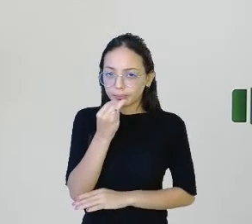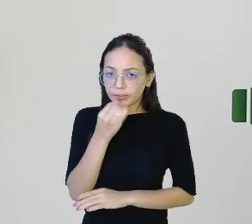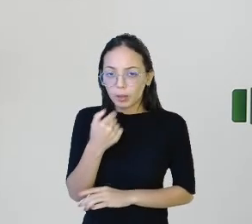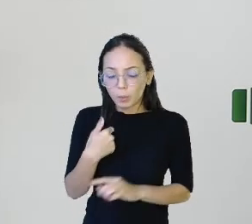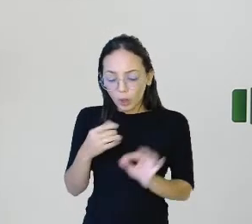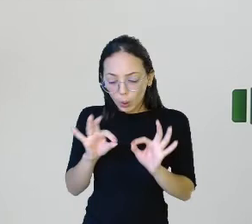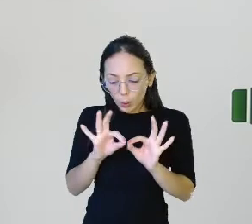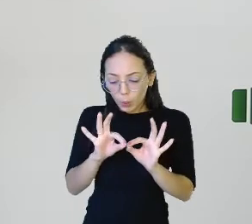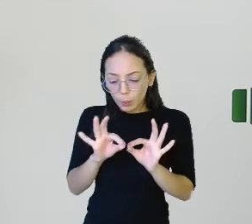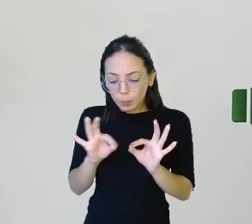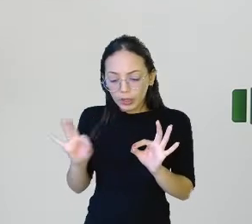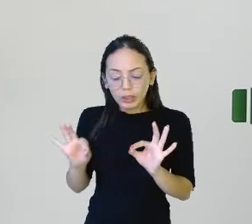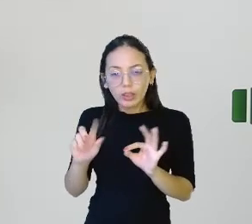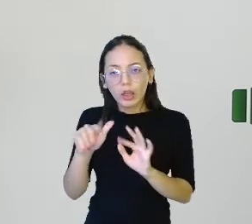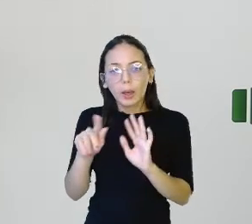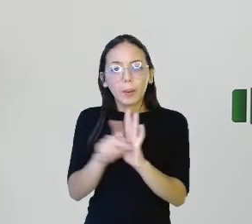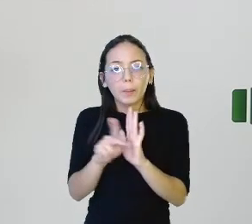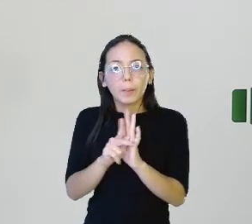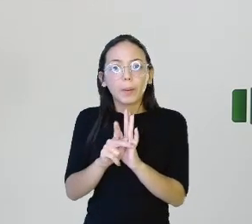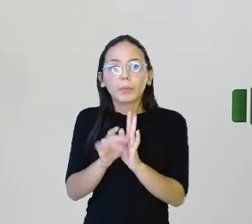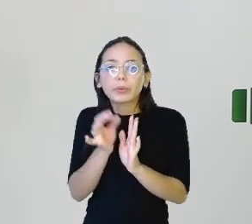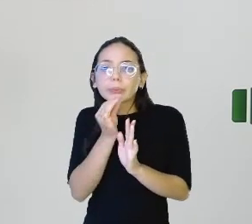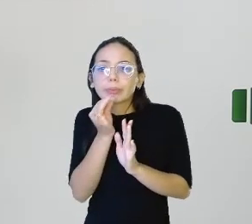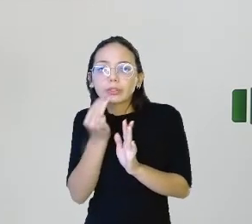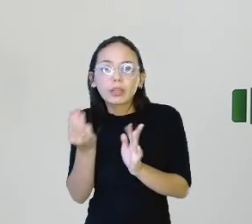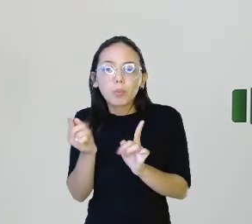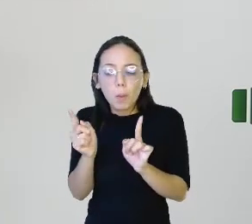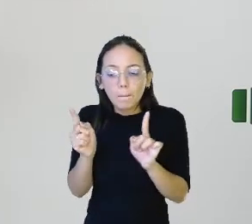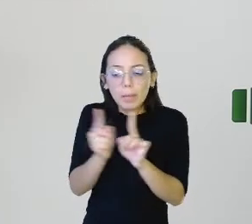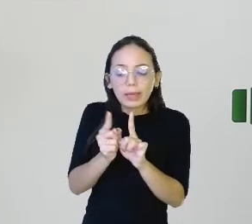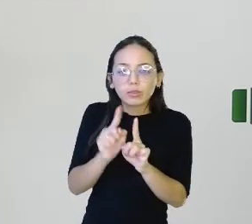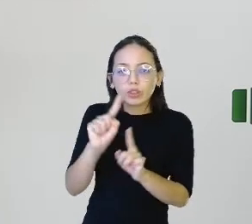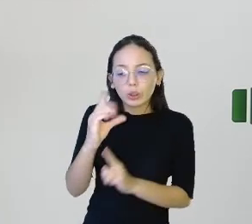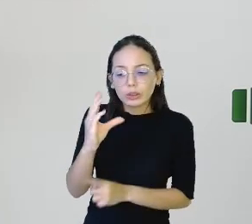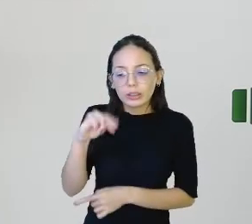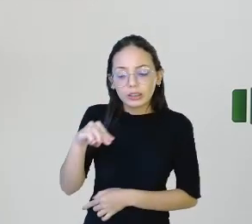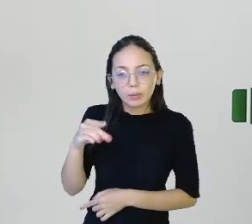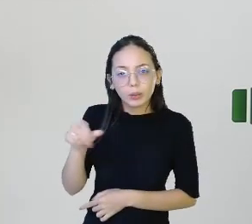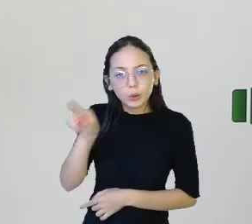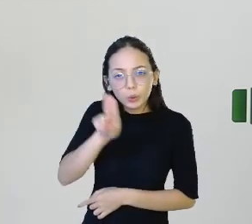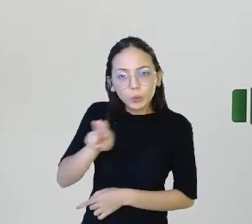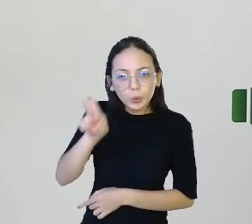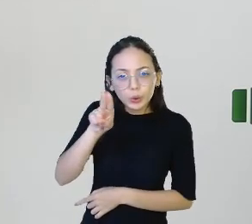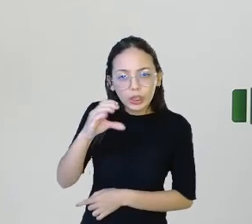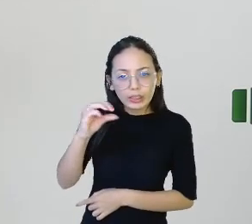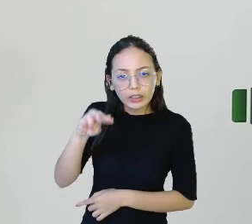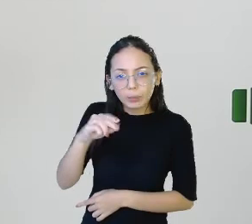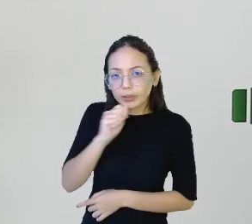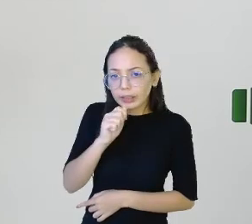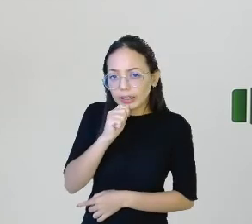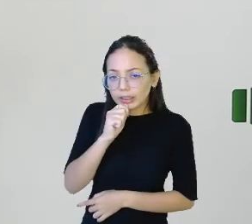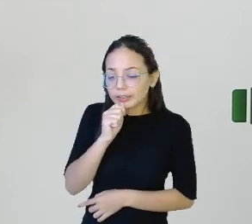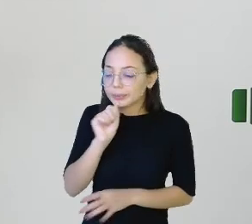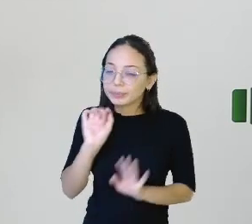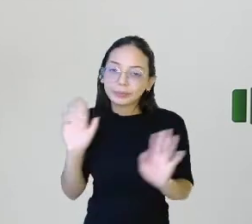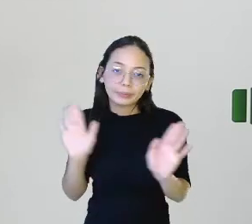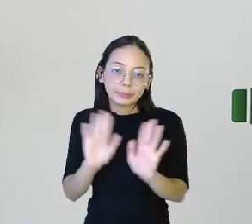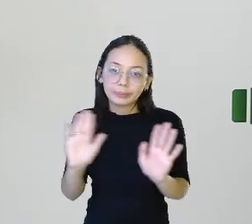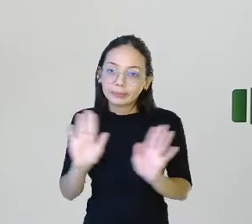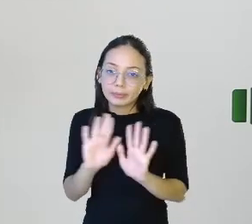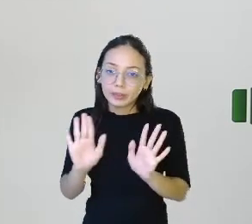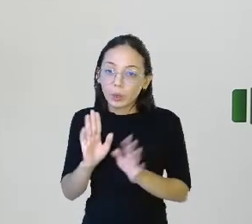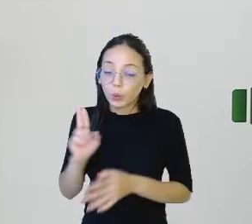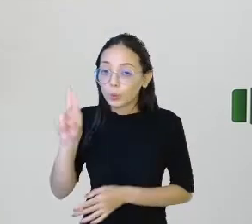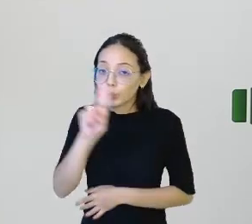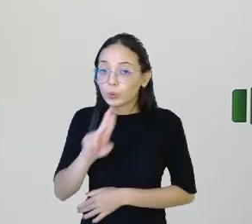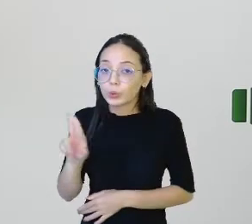medir algo que medisse menos de 1 centímetro, eu ainda assim utilizaria centímetro? Não, gente. A